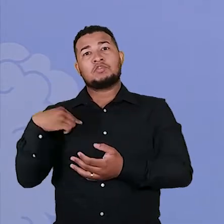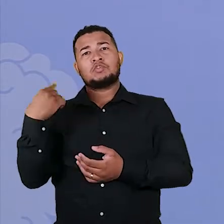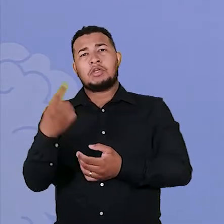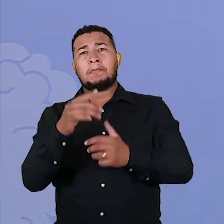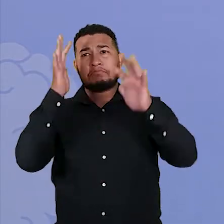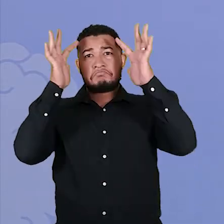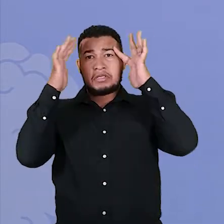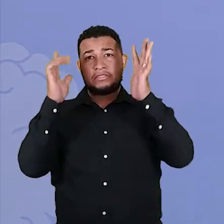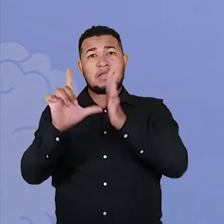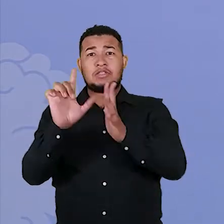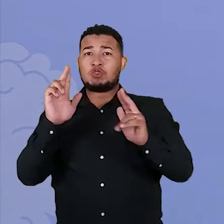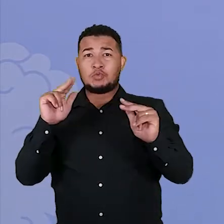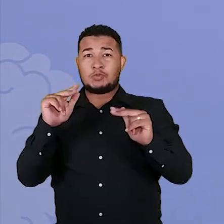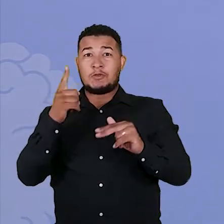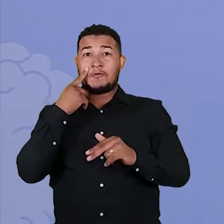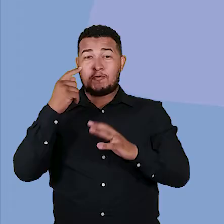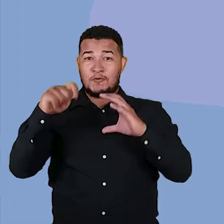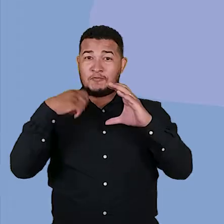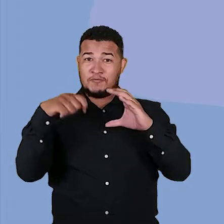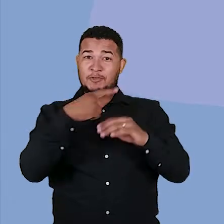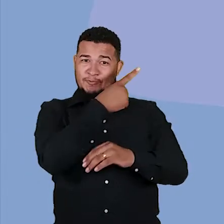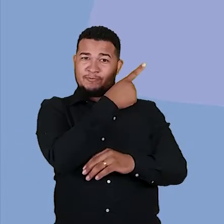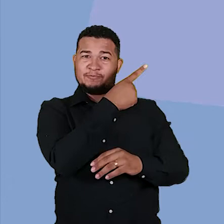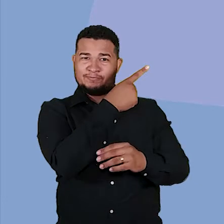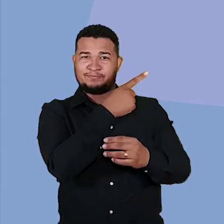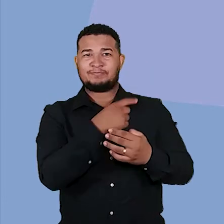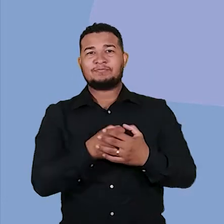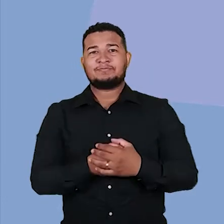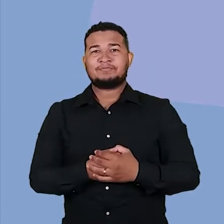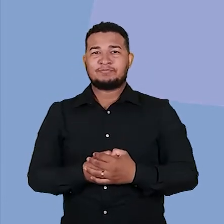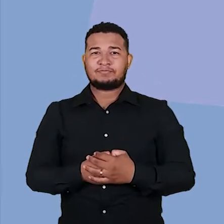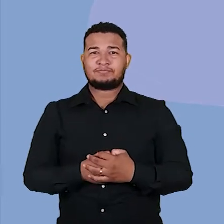nunca parou para pensar. Olha esse vídeo aí.